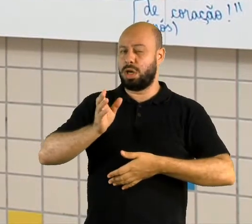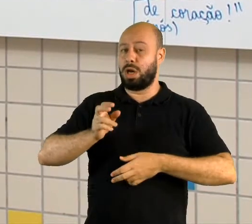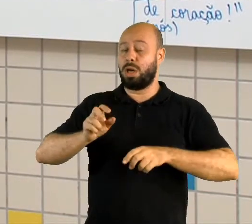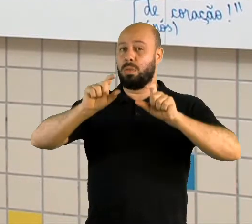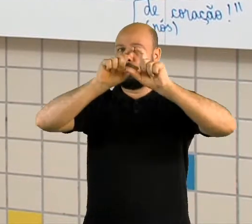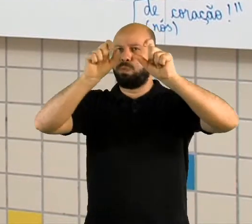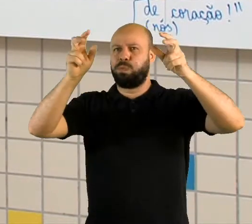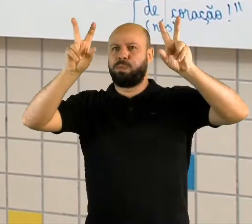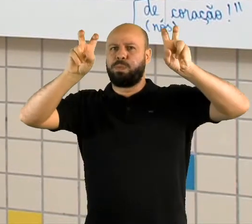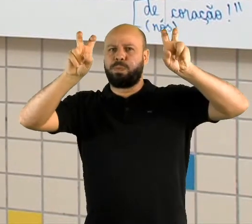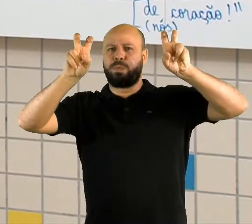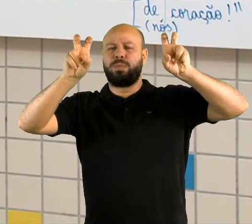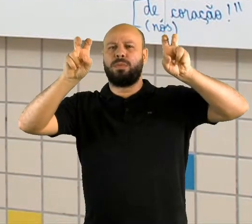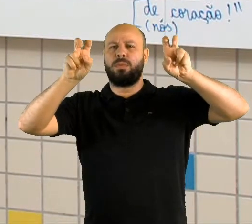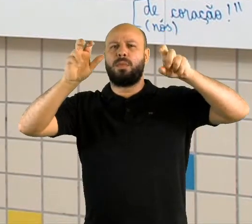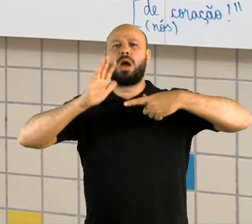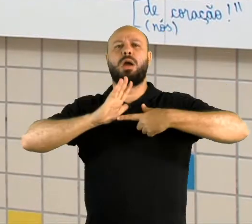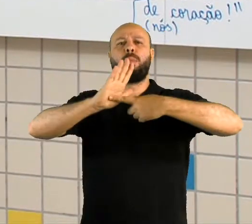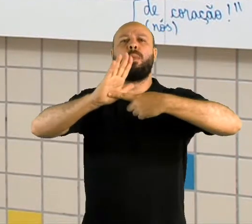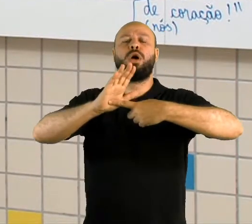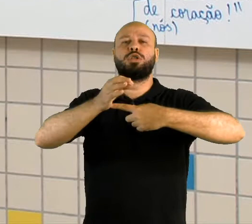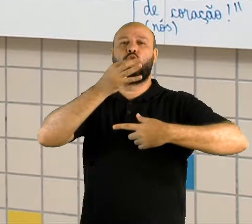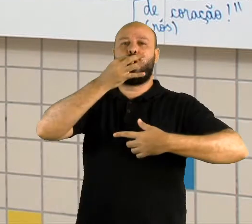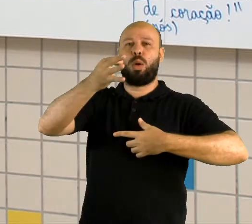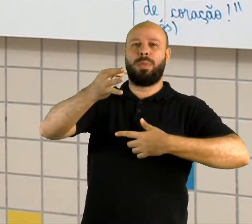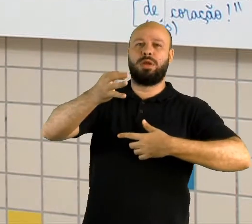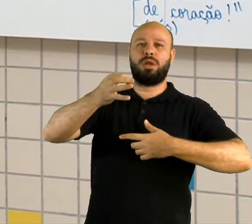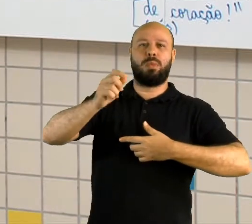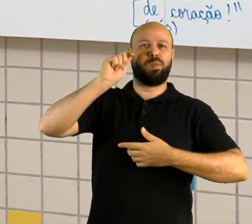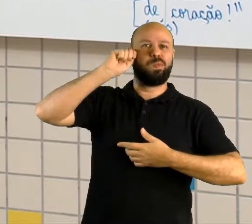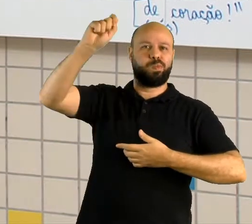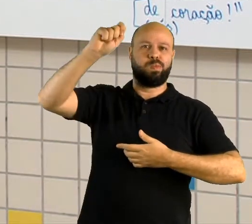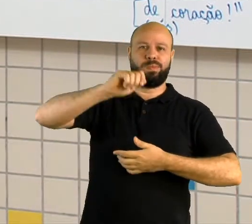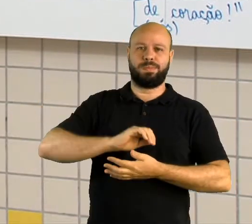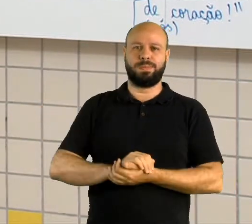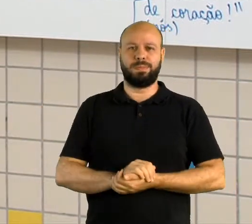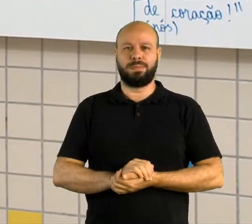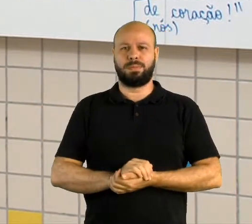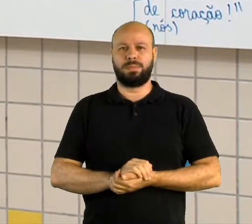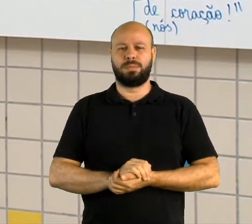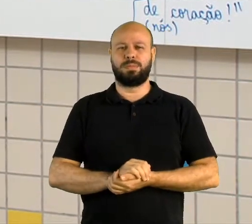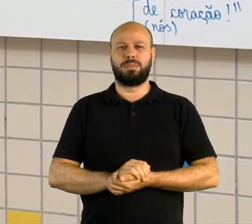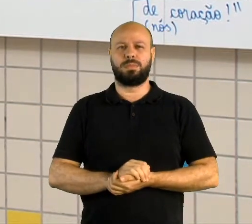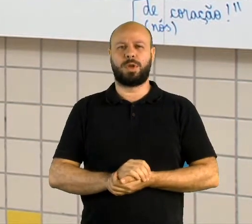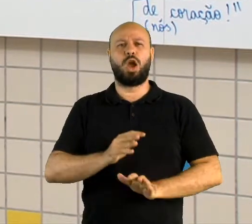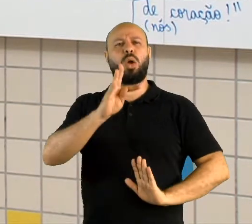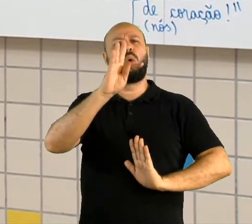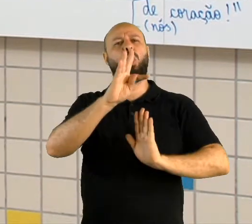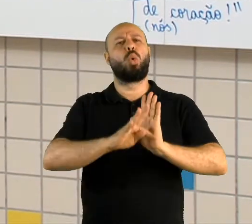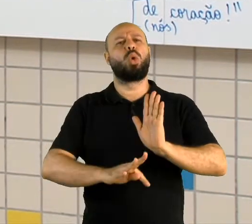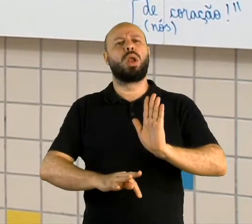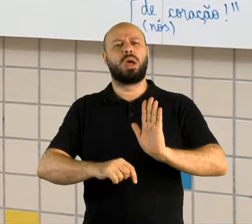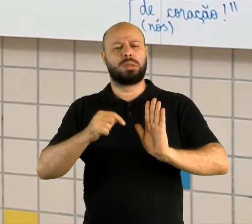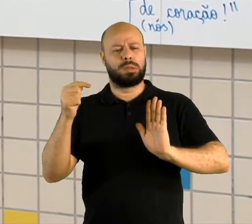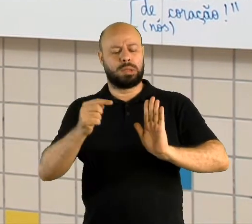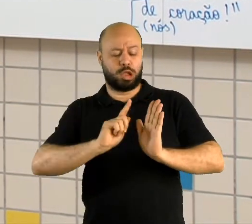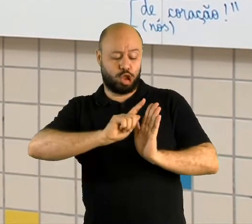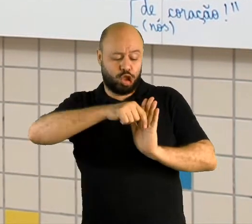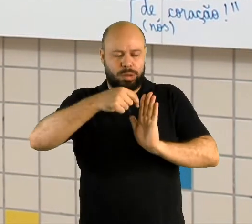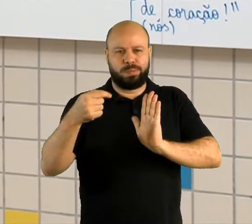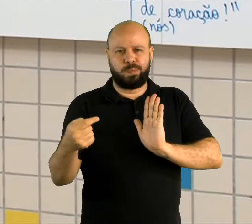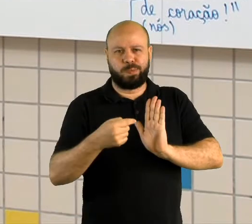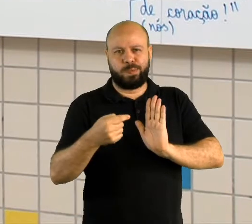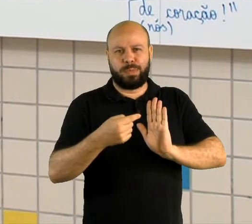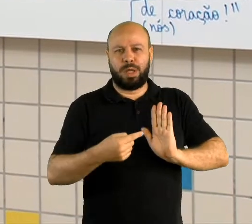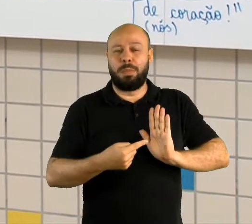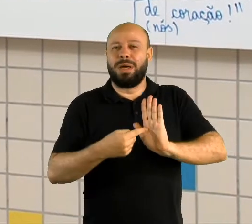no título já fica expressa a opinião desse autor. O texto, esse gênero também